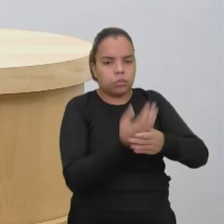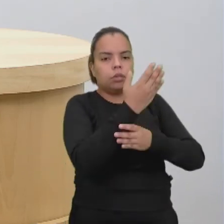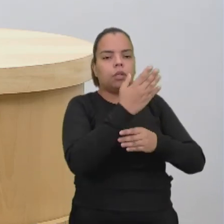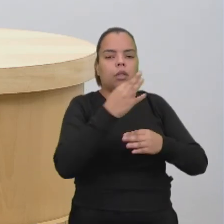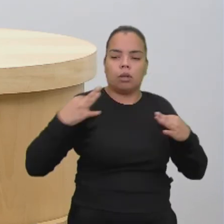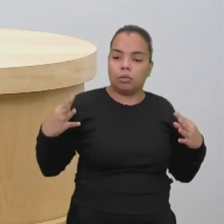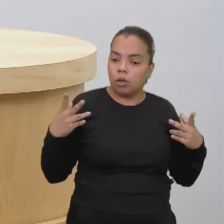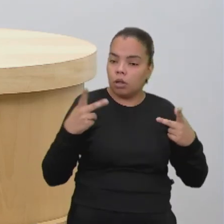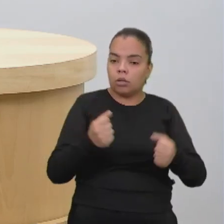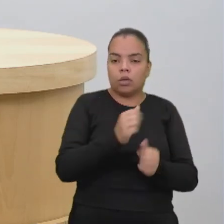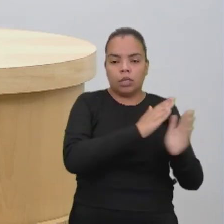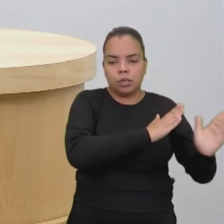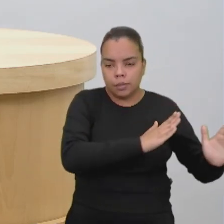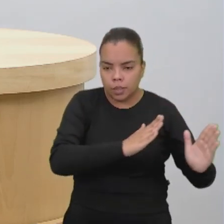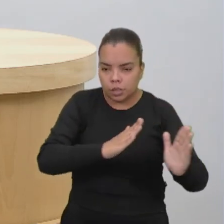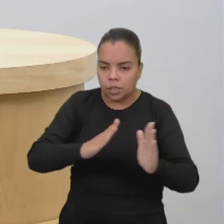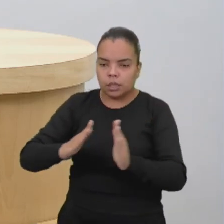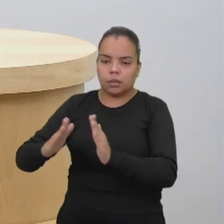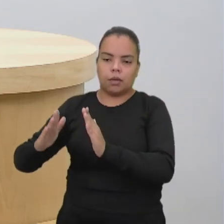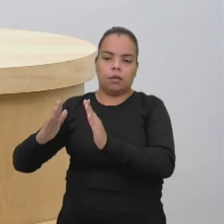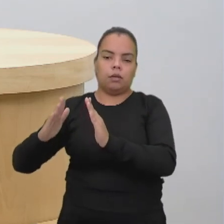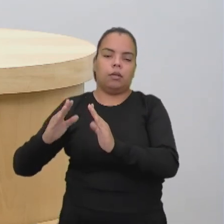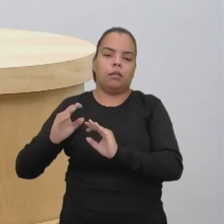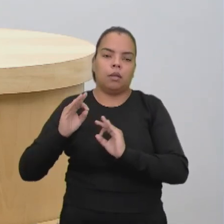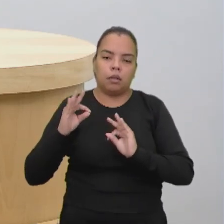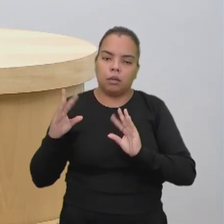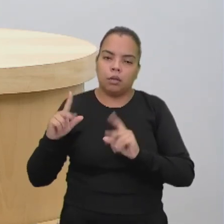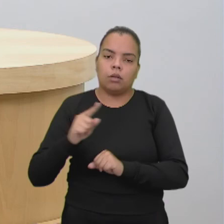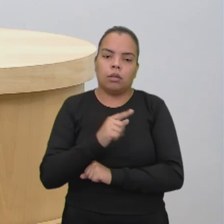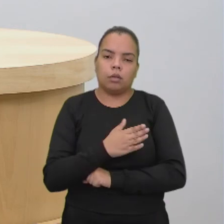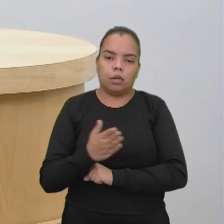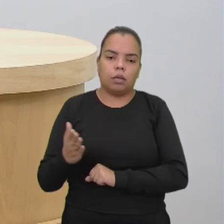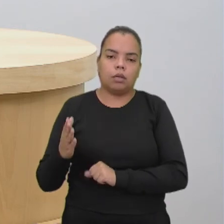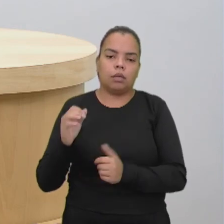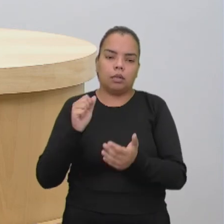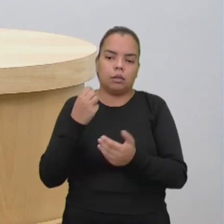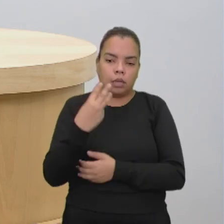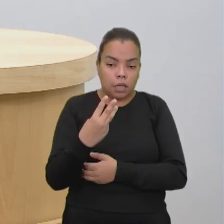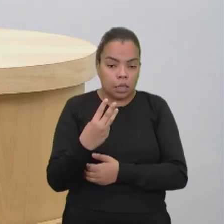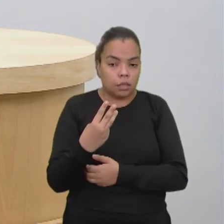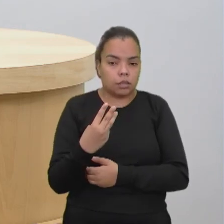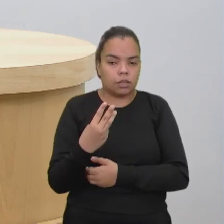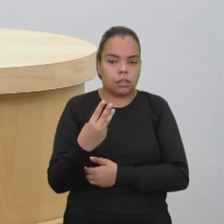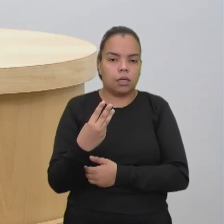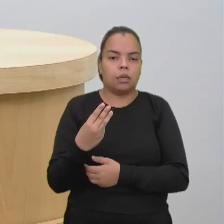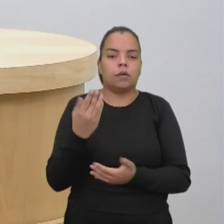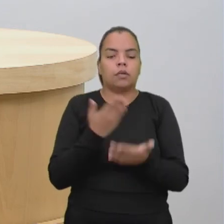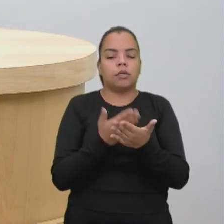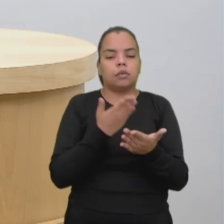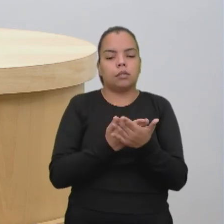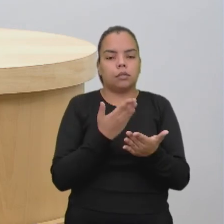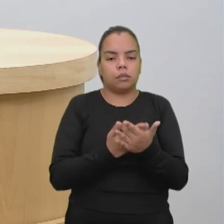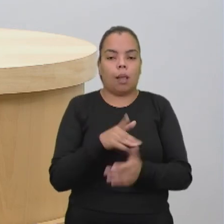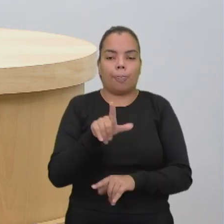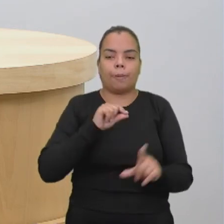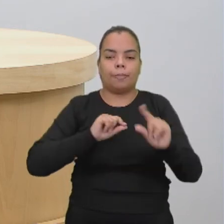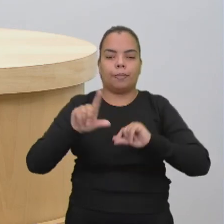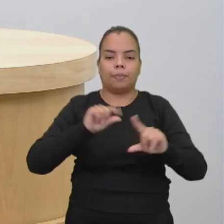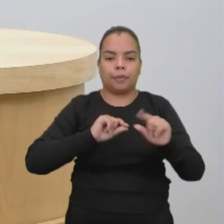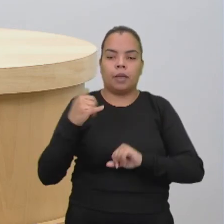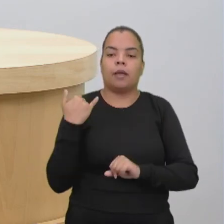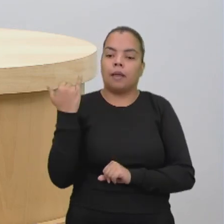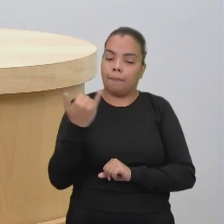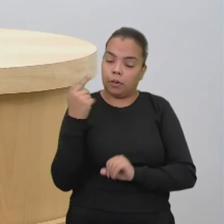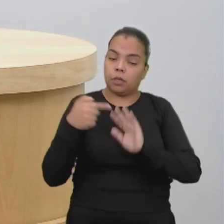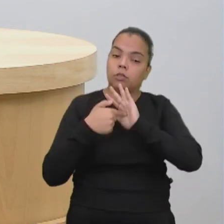todo esse processo aí desse componente 3 aí que vocês escolheram para estudar, então é importante retratar